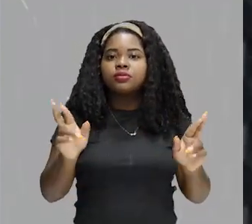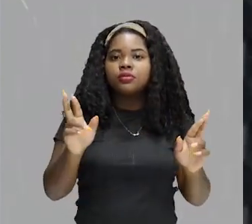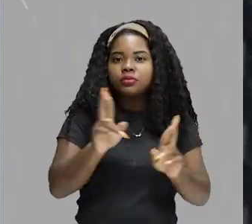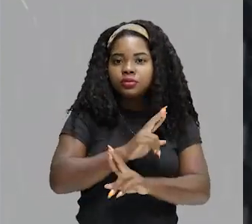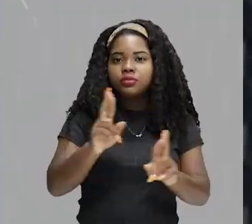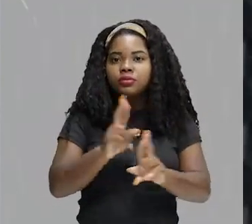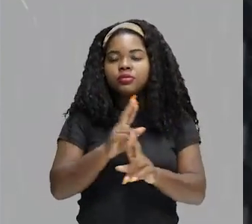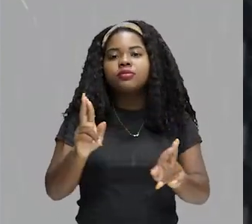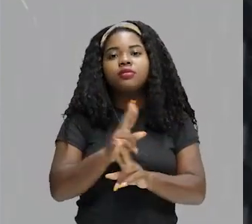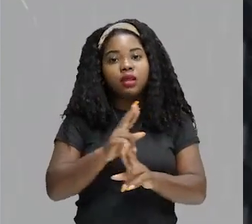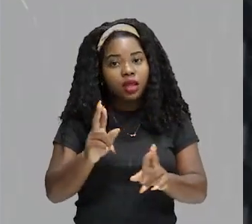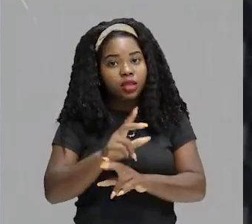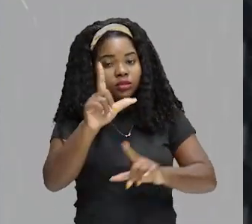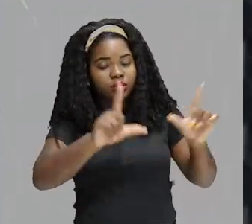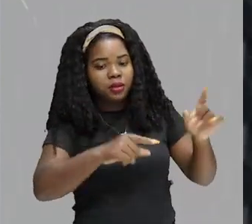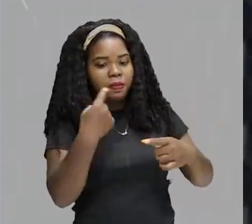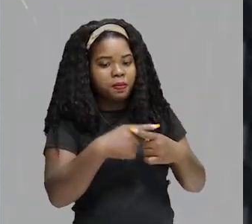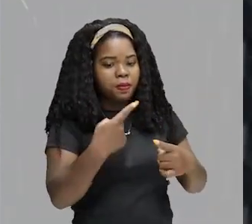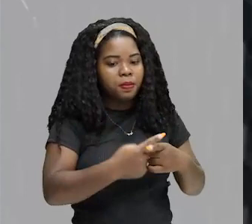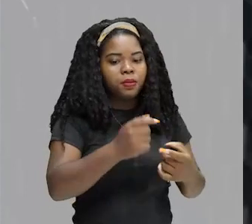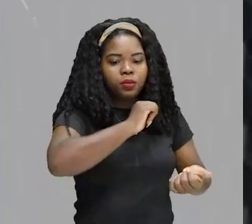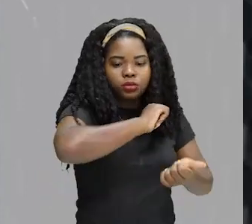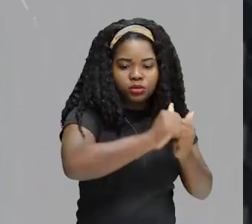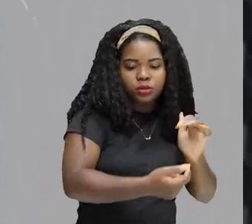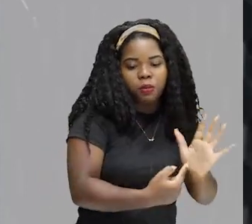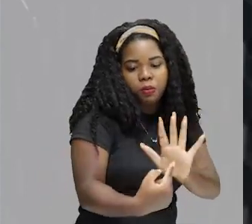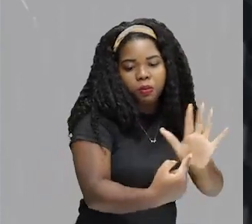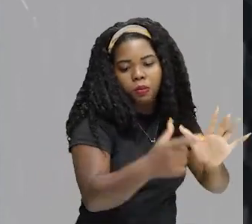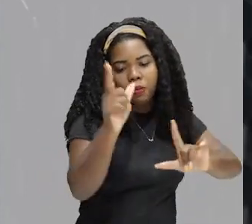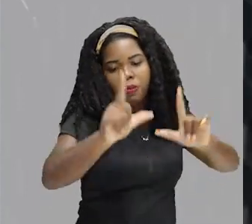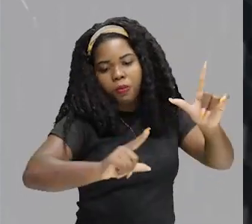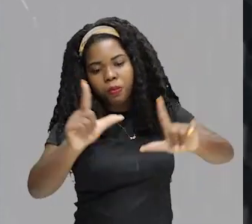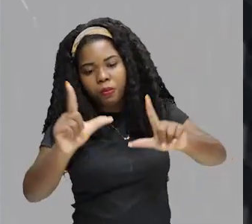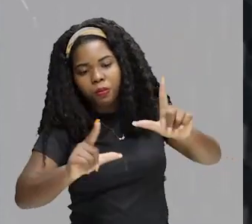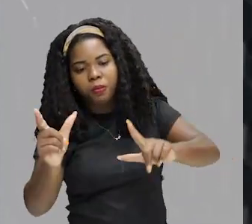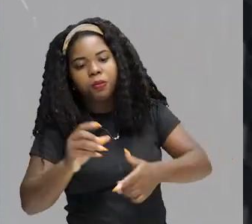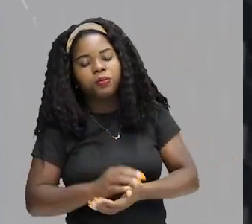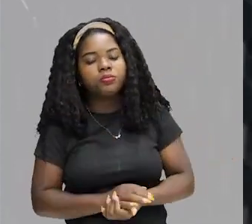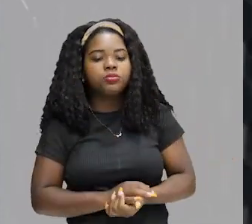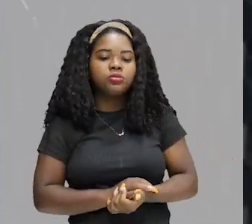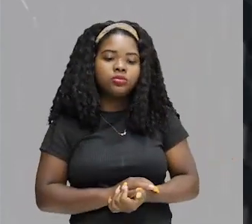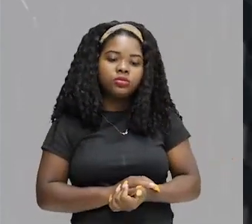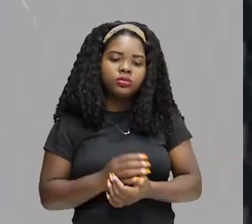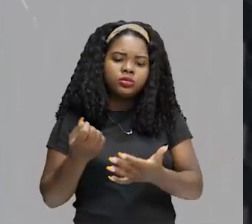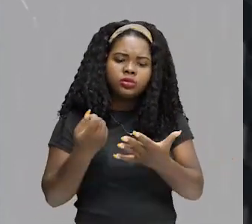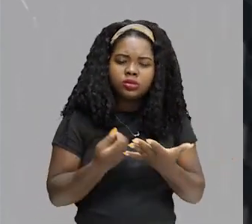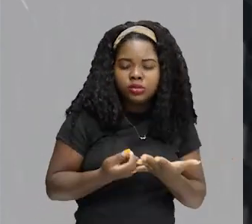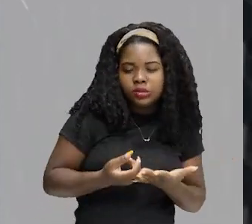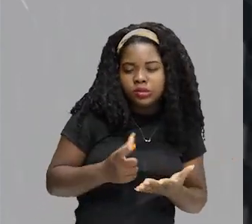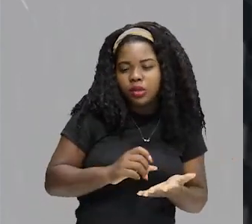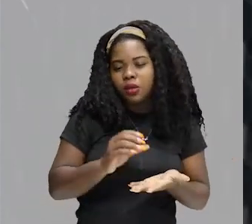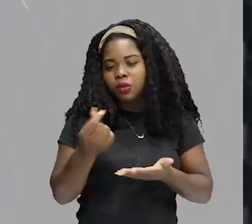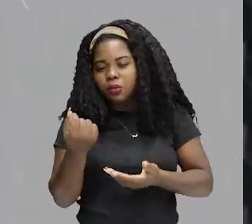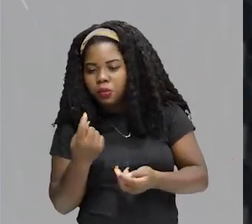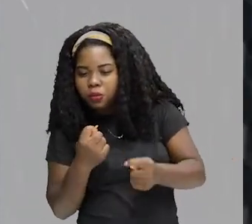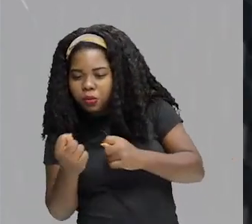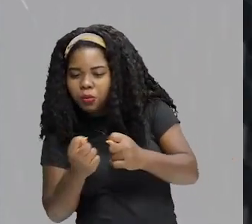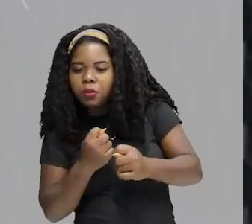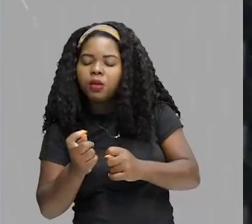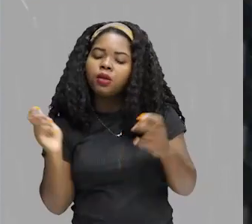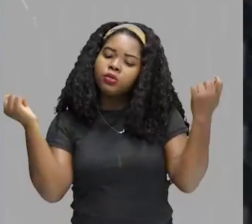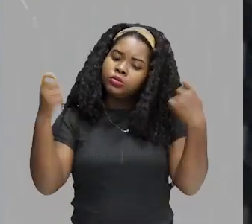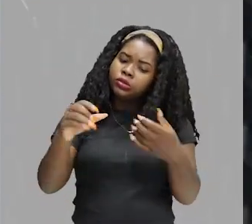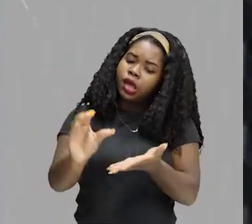mídia, porque os esportes eles vão aparecendo na televisão a critério buscando aquela questão econômica, quando vai